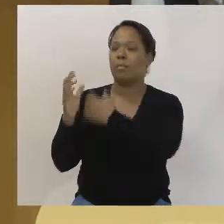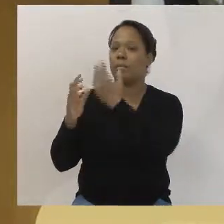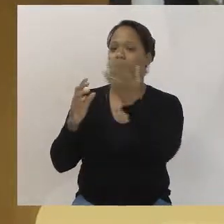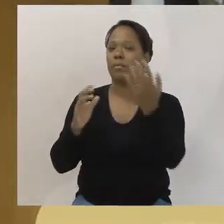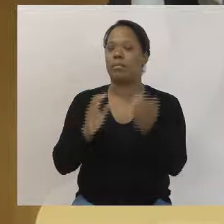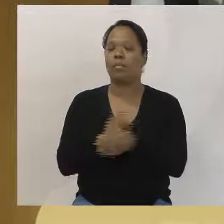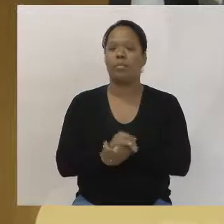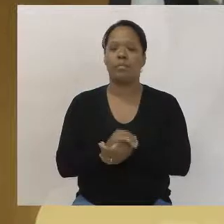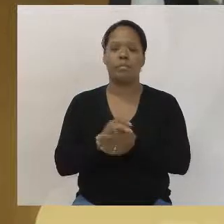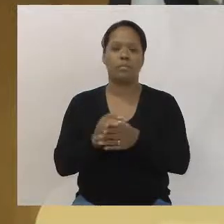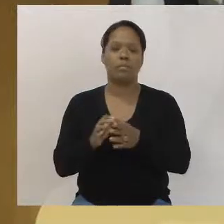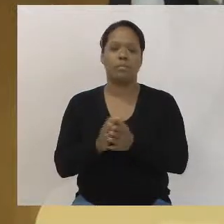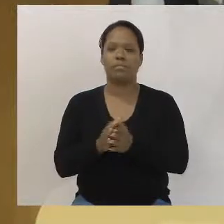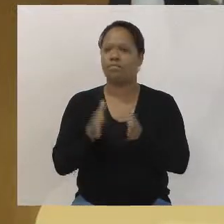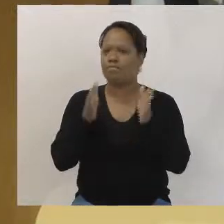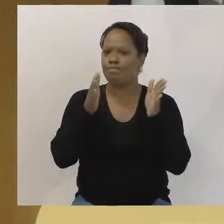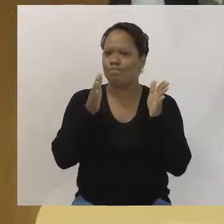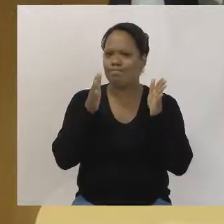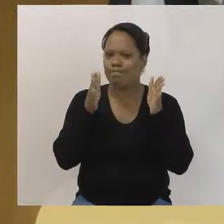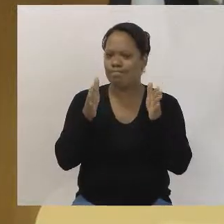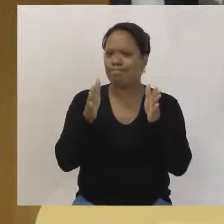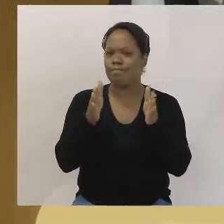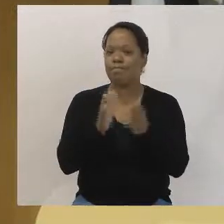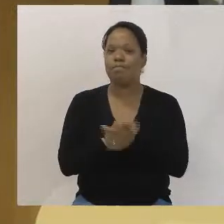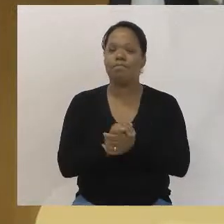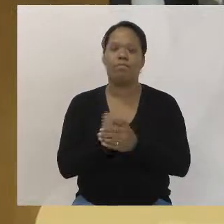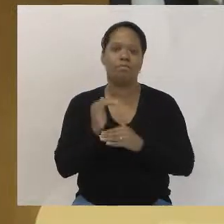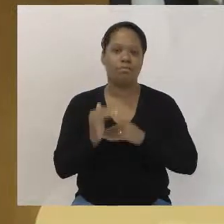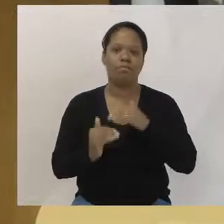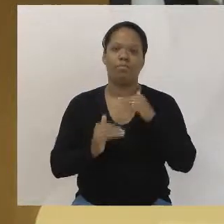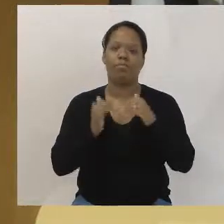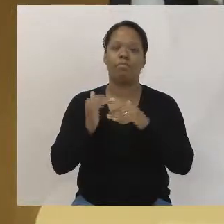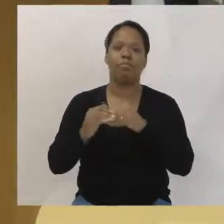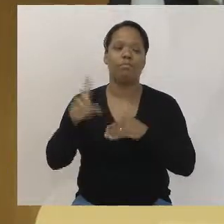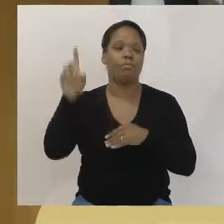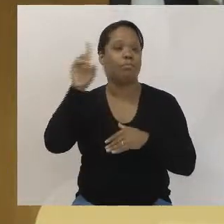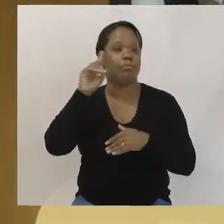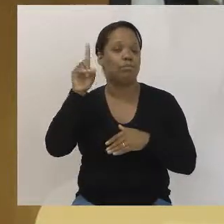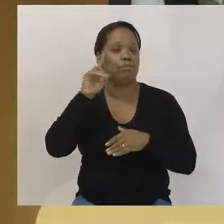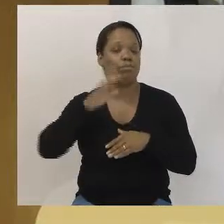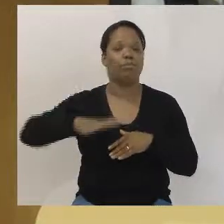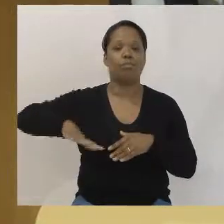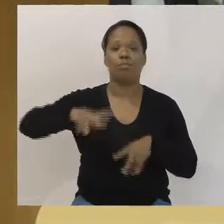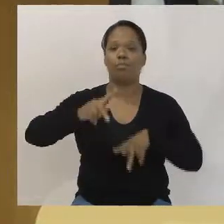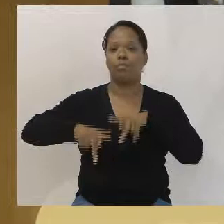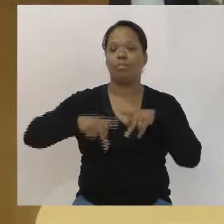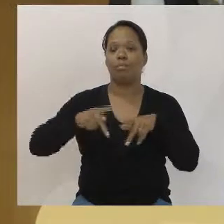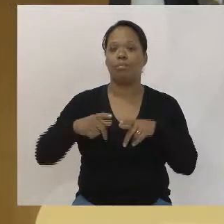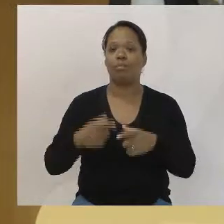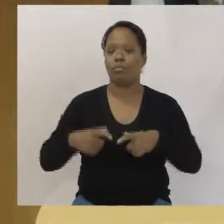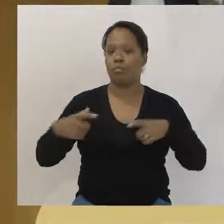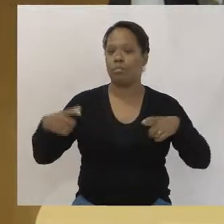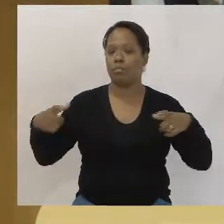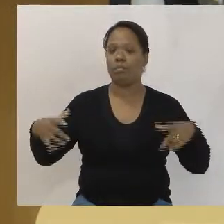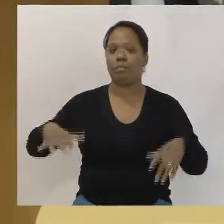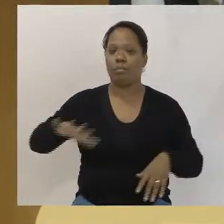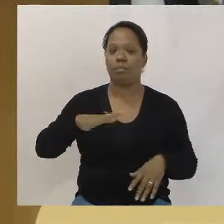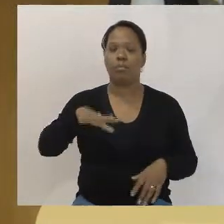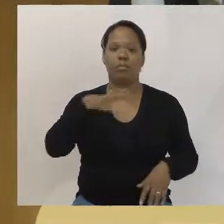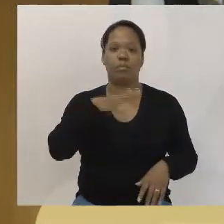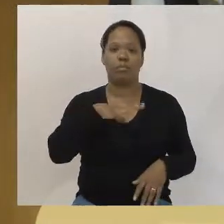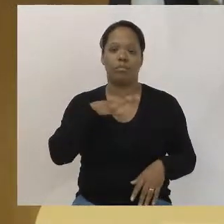a ser tentado a diversos fatores que constrói o dia a dia da população eo crescimento da cidade